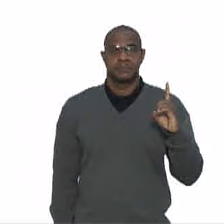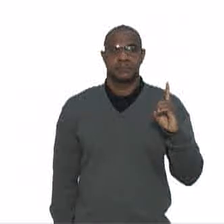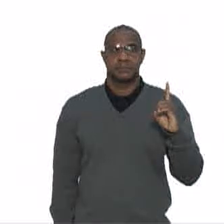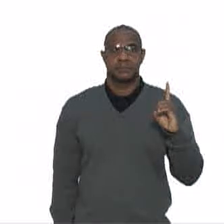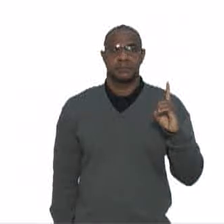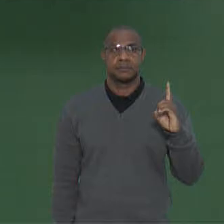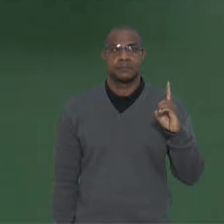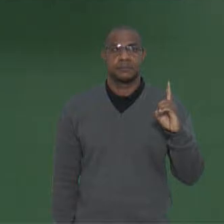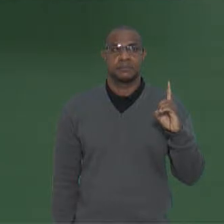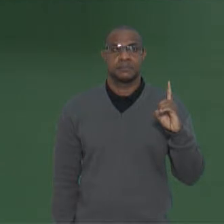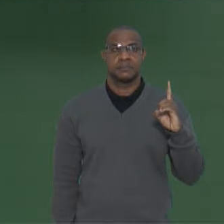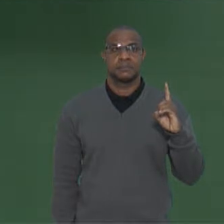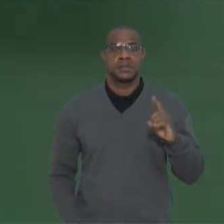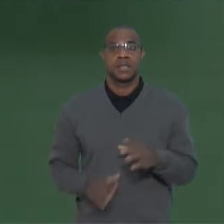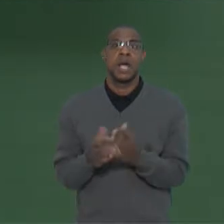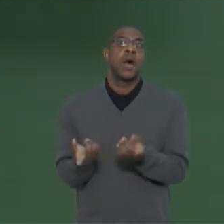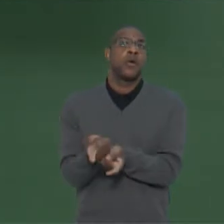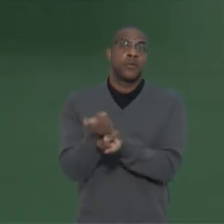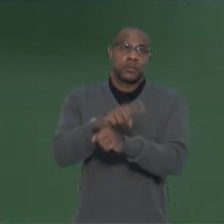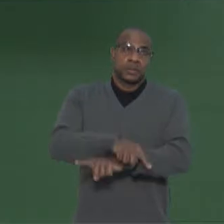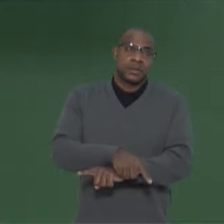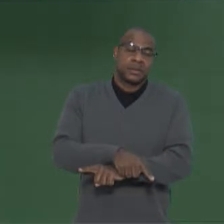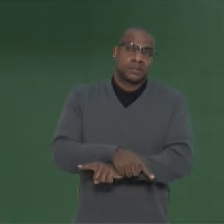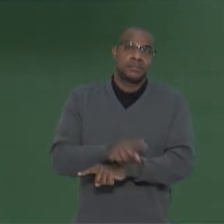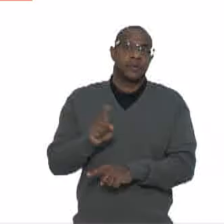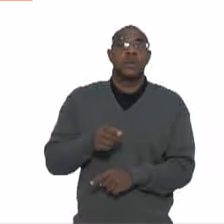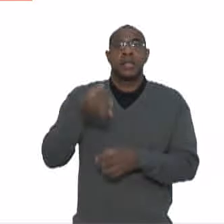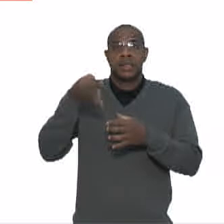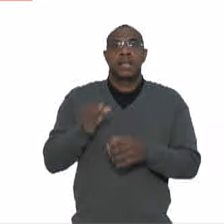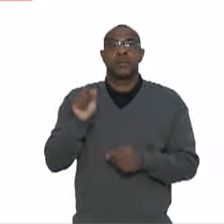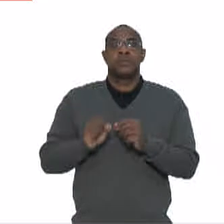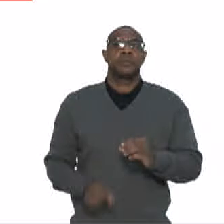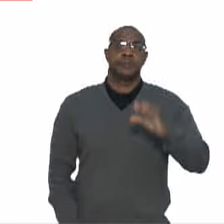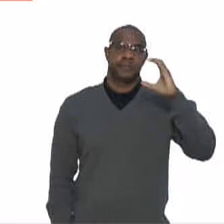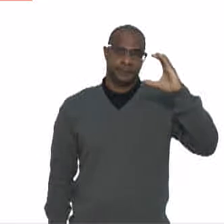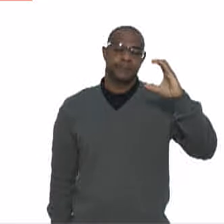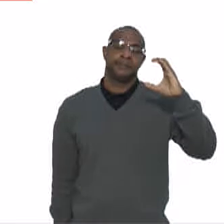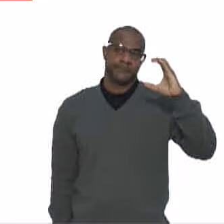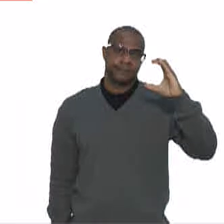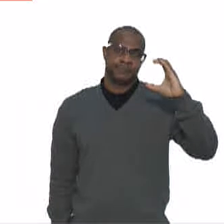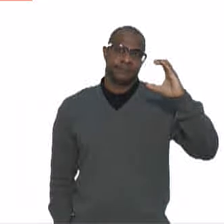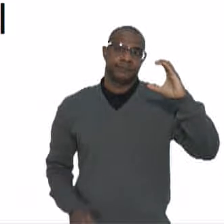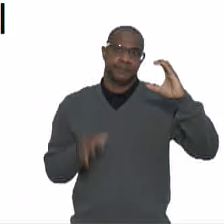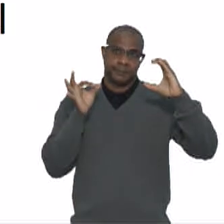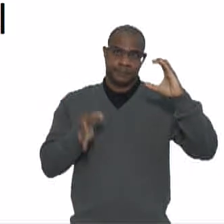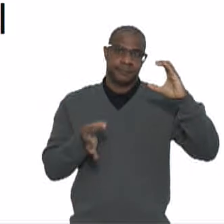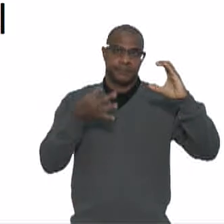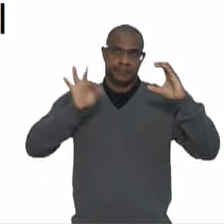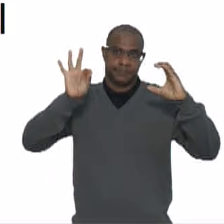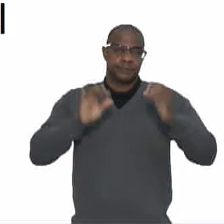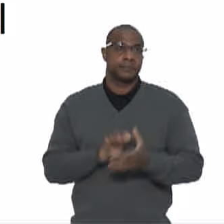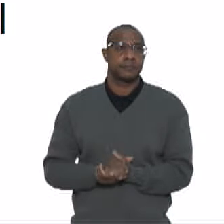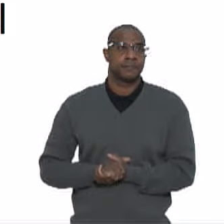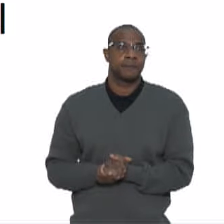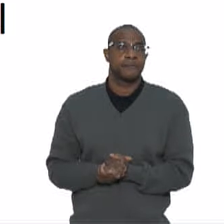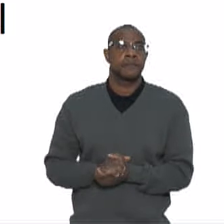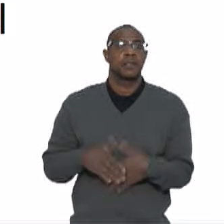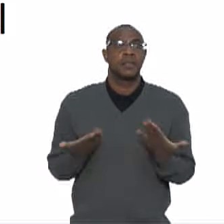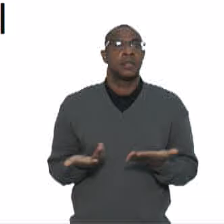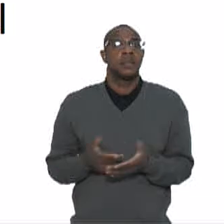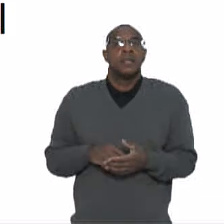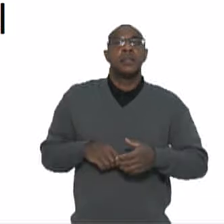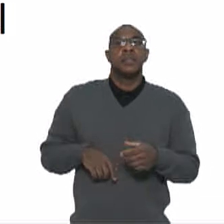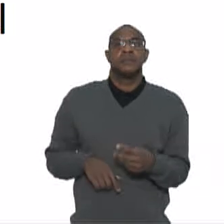adversidade. Não, pelo contrário, né? Então, a letra C é a resposta correta, beleza? Partindo para mais